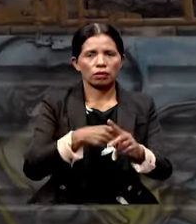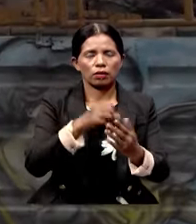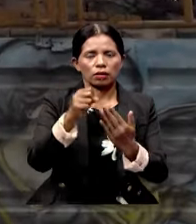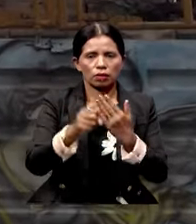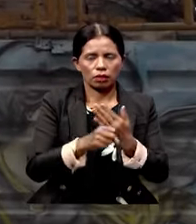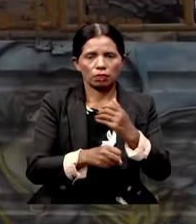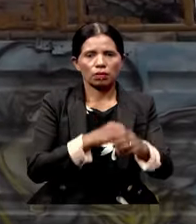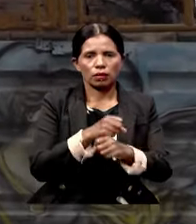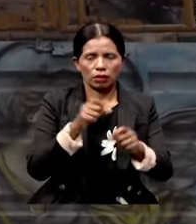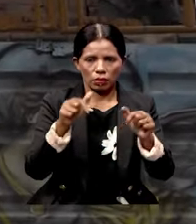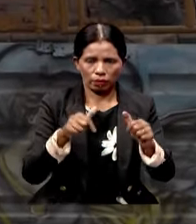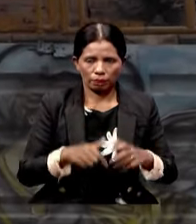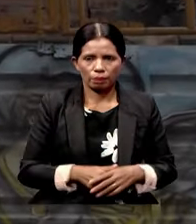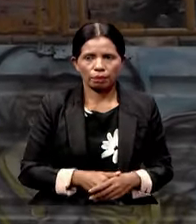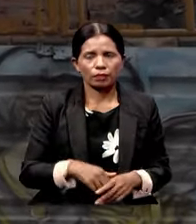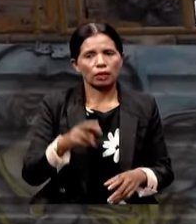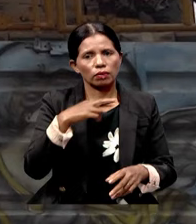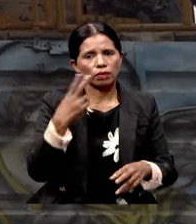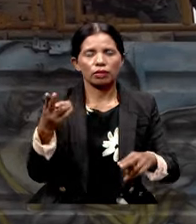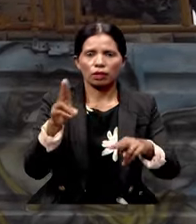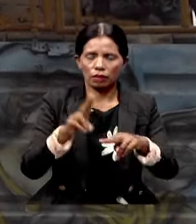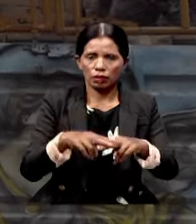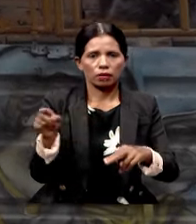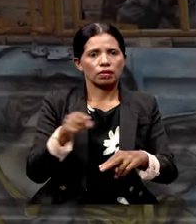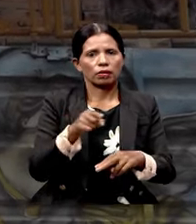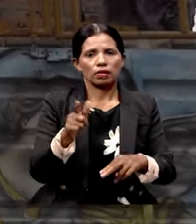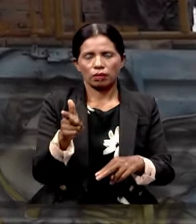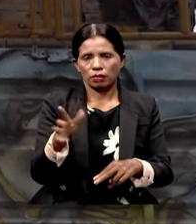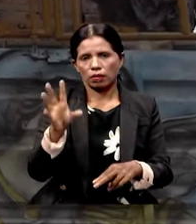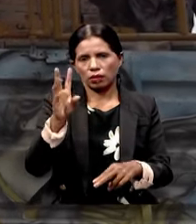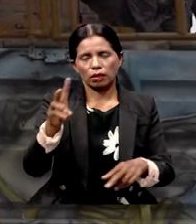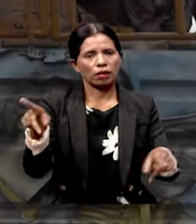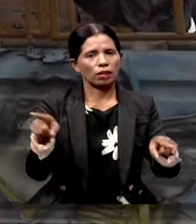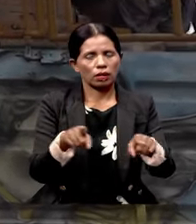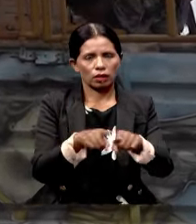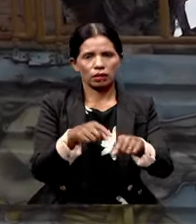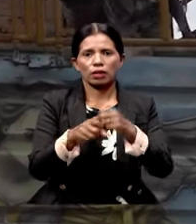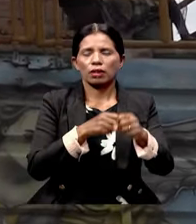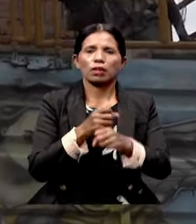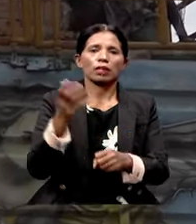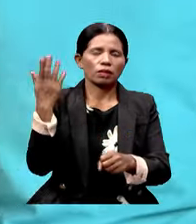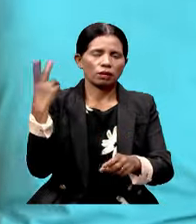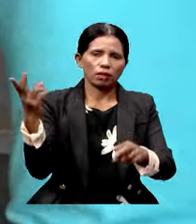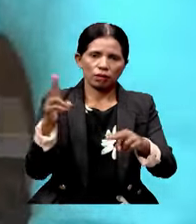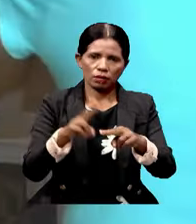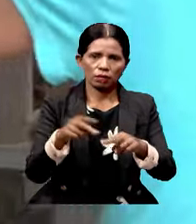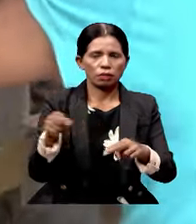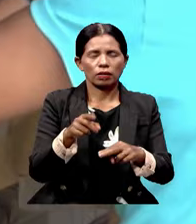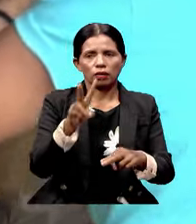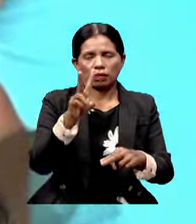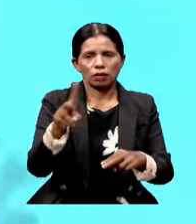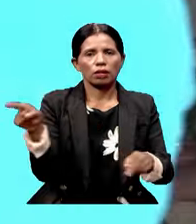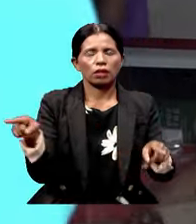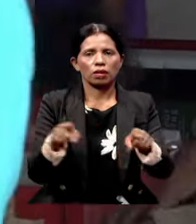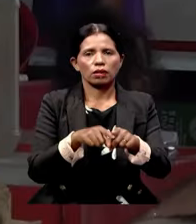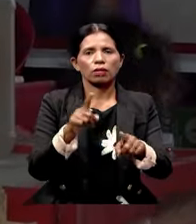tinané. Fos aumenta porcento ronuresinem ponto nen, comparo tinancoto, no aumenta porcento rua ponto alu, comparo